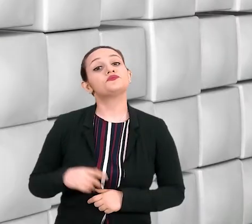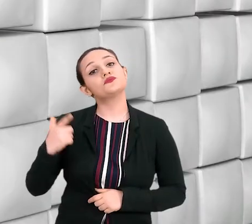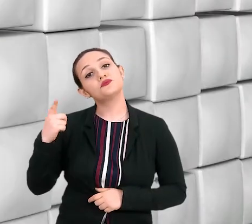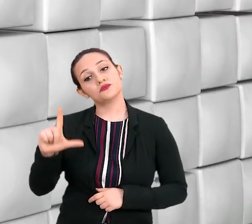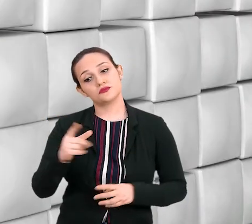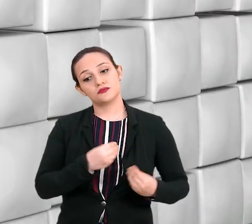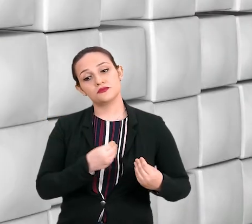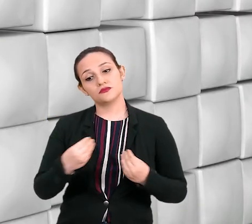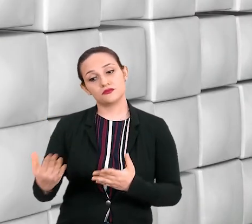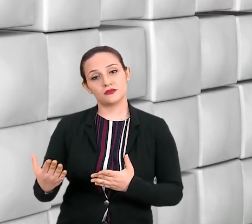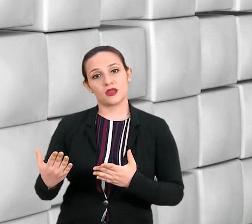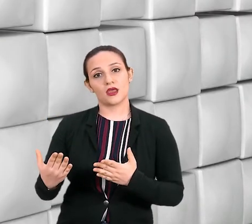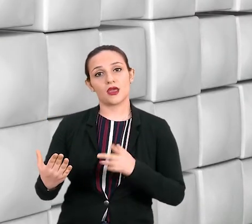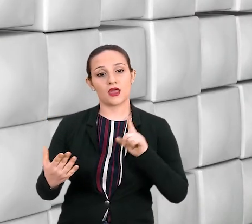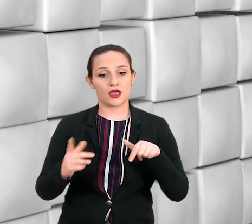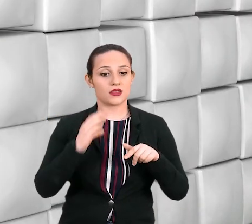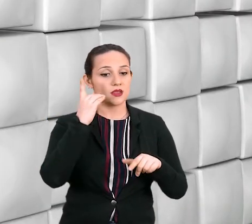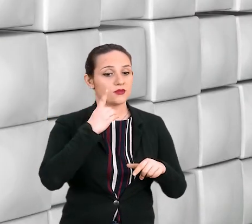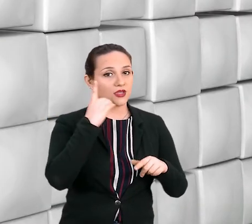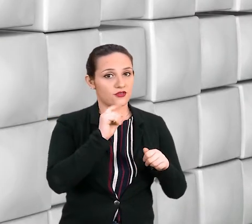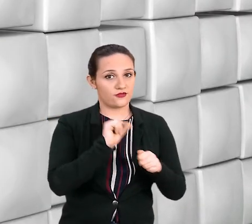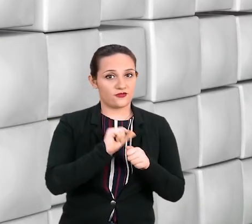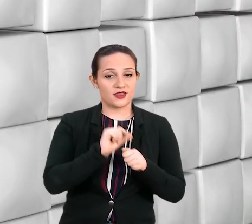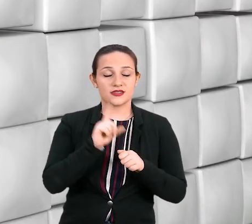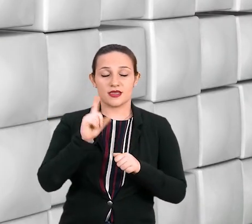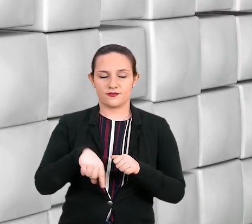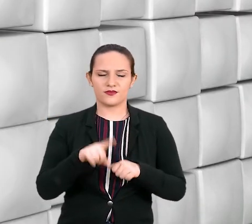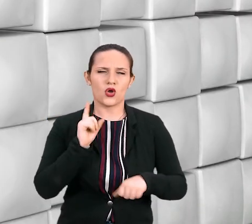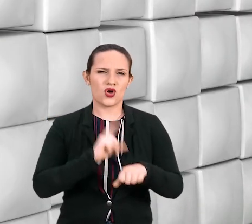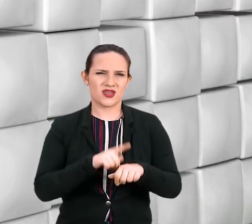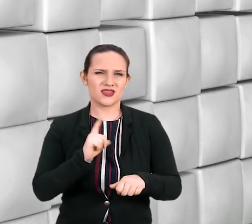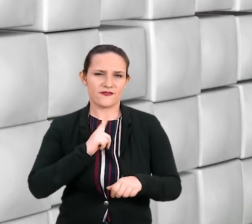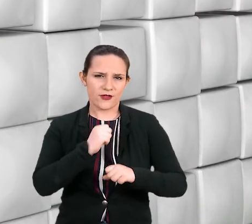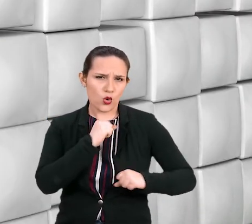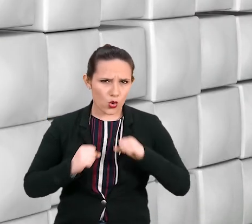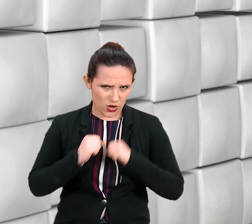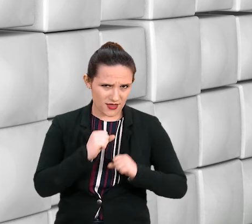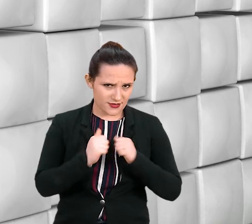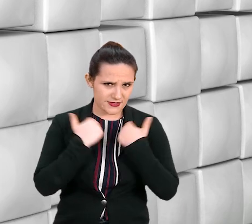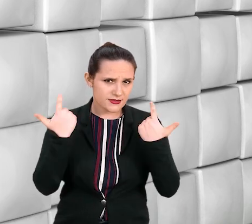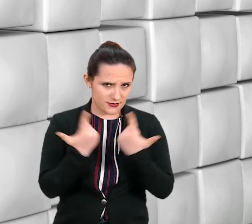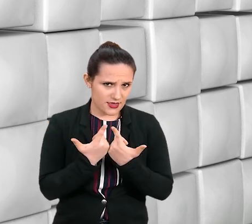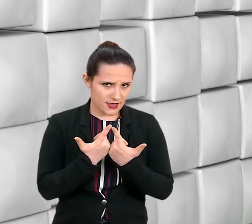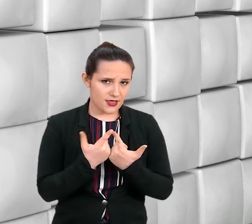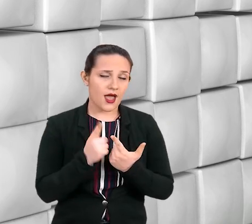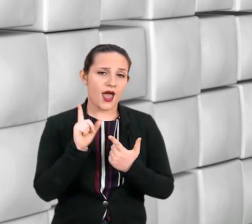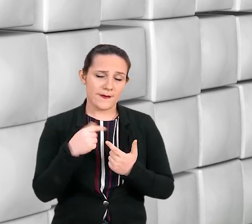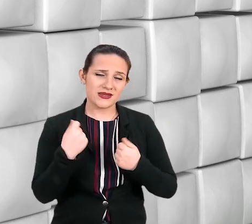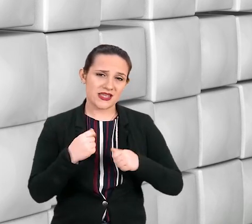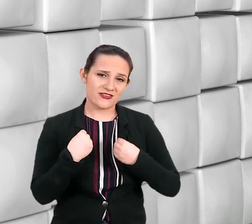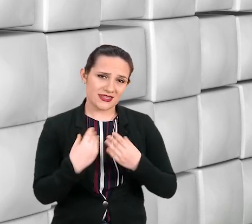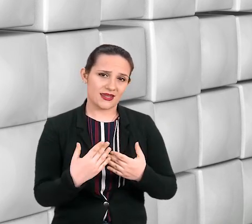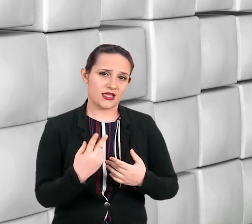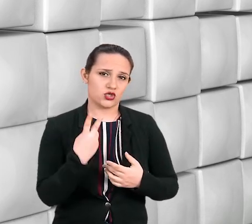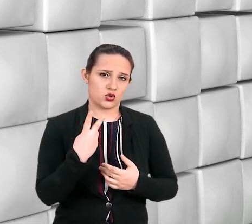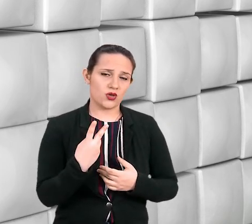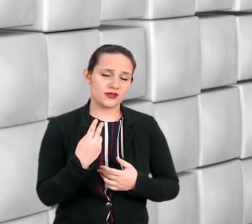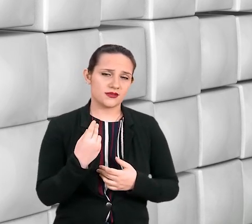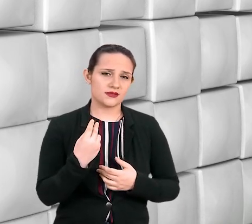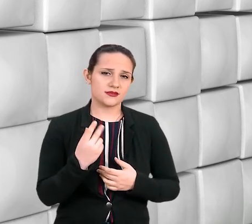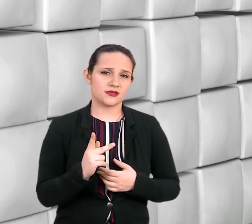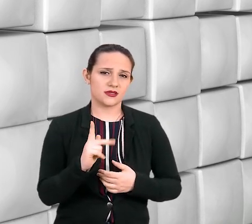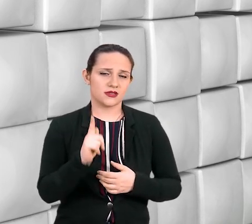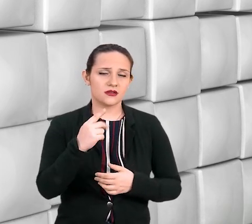eficaz. Outra entrega feita pelos parlamentares foi a dos alimentos arrecadados durante o período de inscrições da